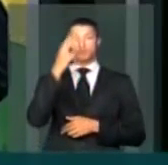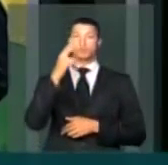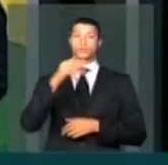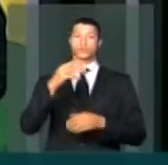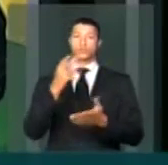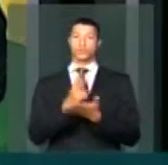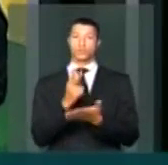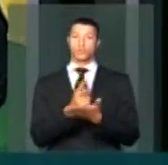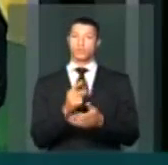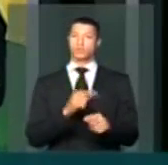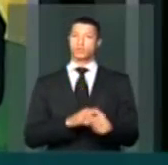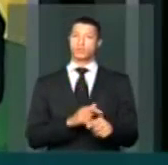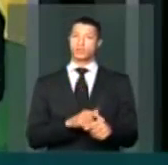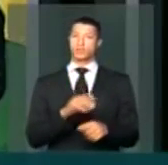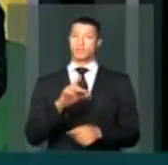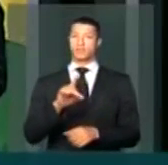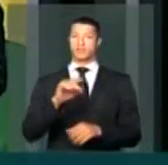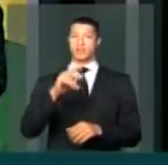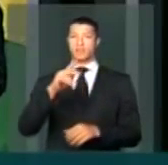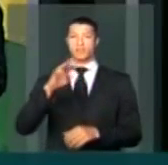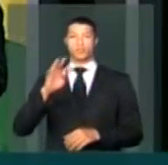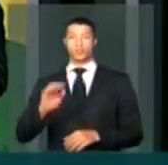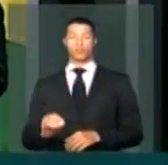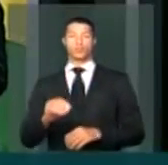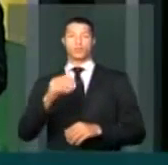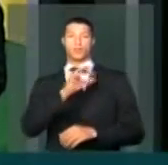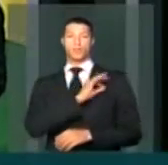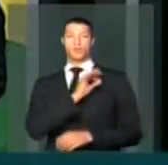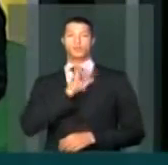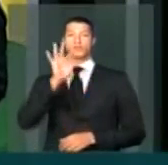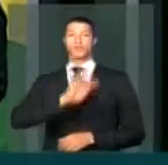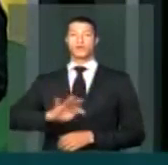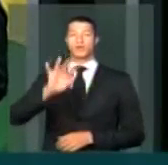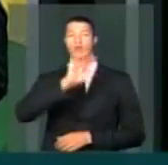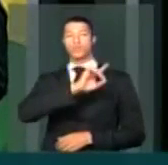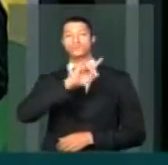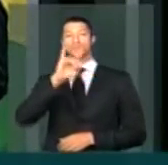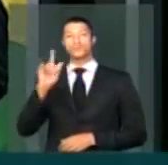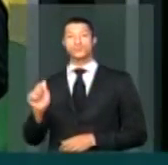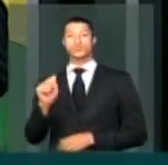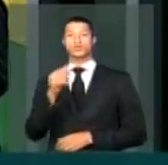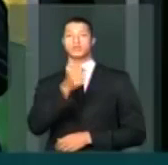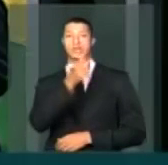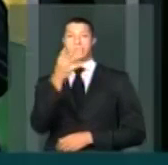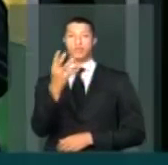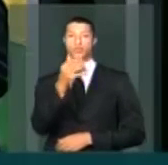dos mesmos dentro do Departamento da Polícia Federal. No dia